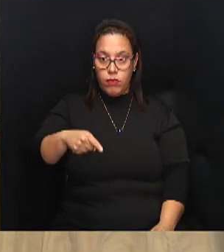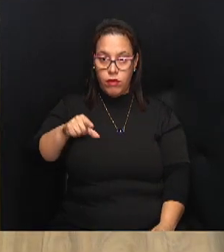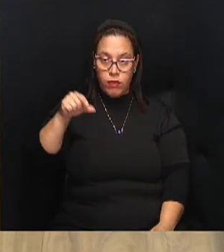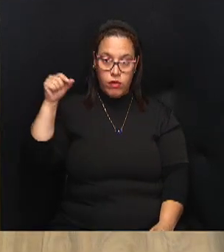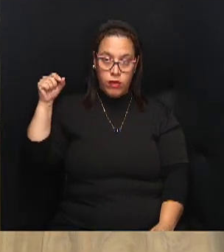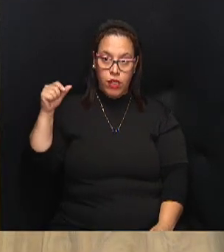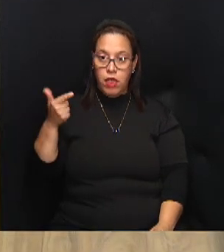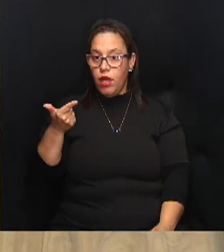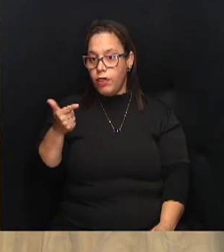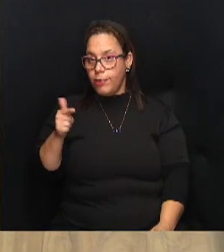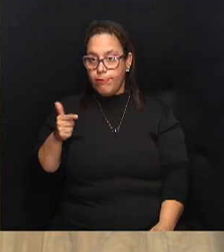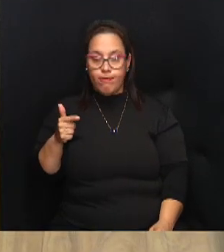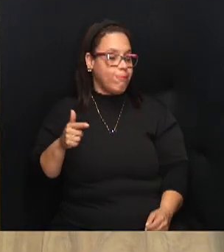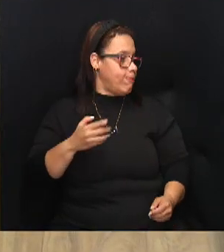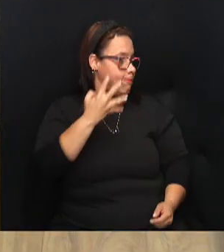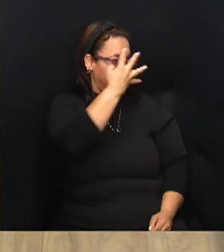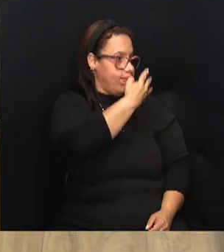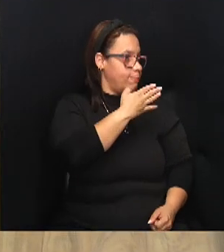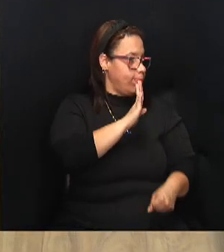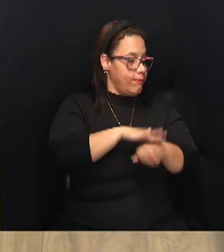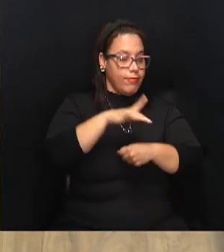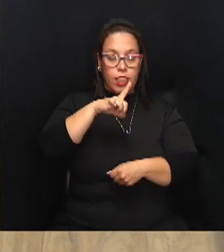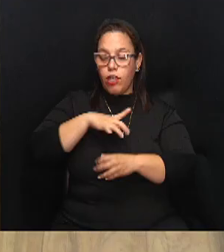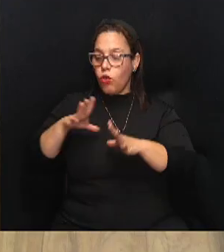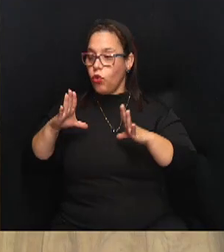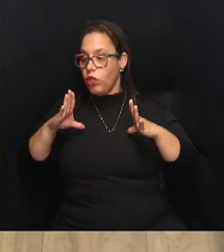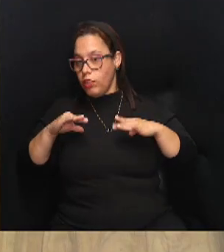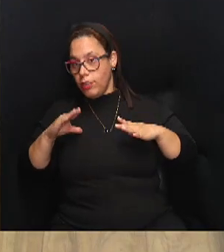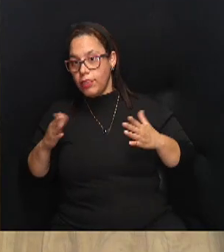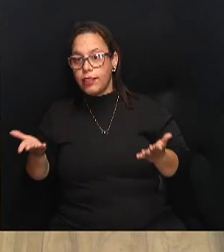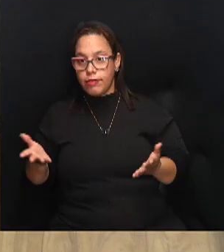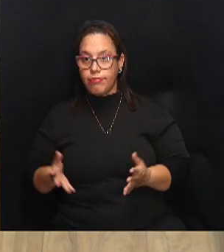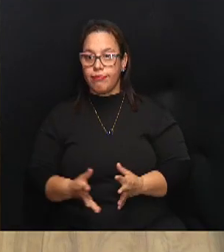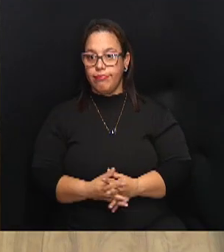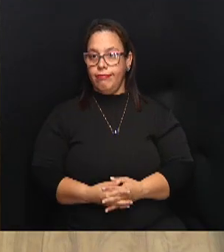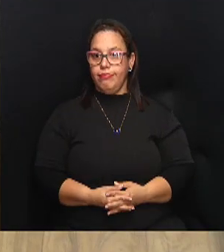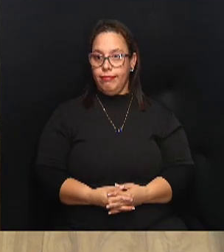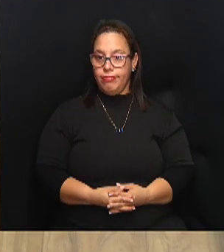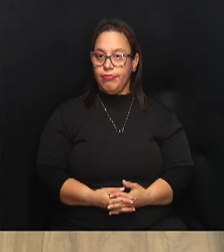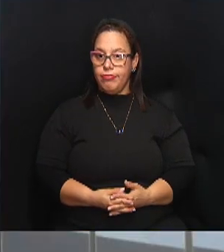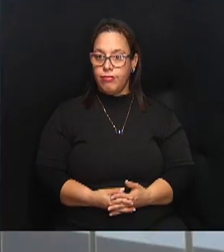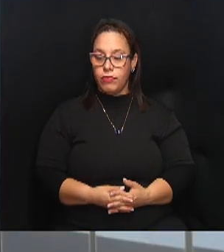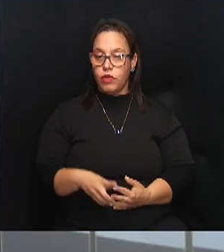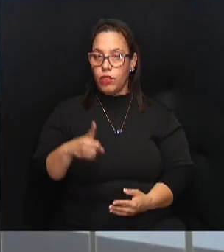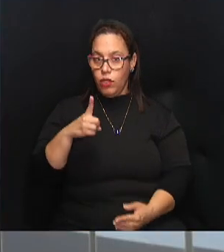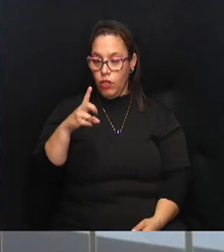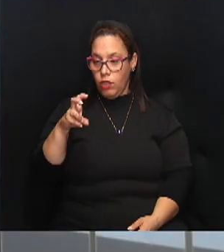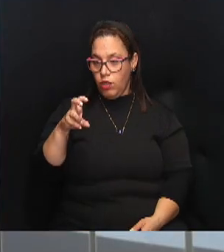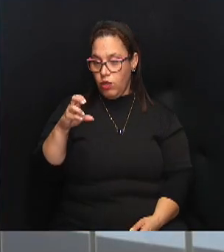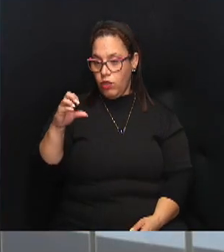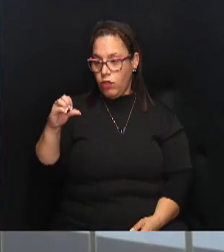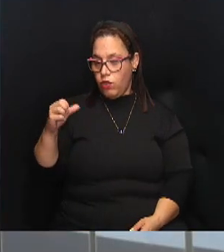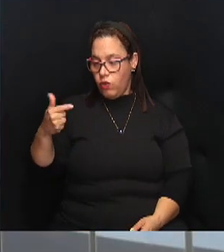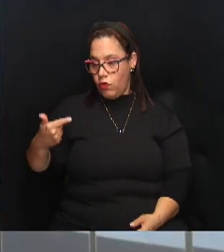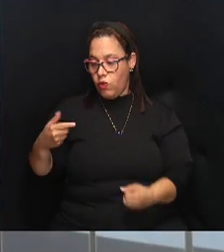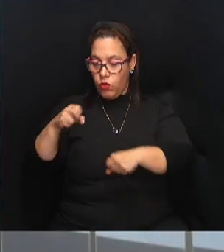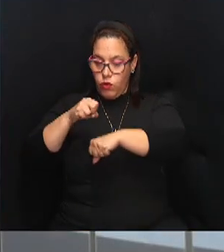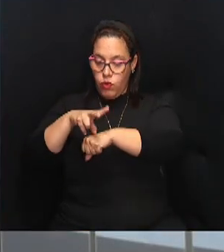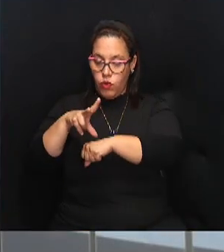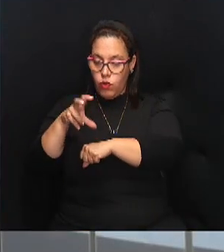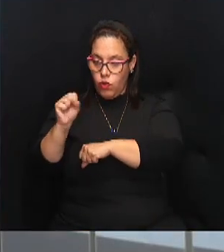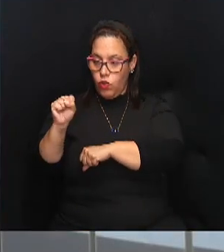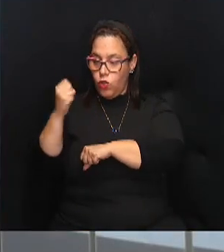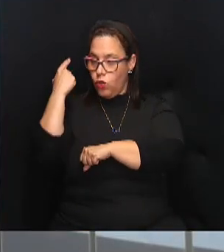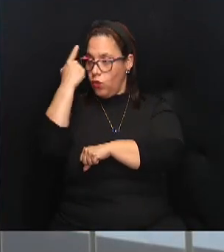esse deslocamento, já 4 horas a mais que ele vai ter de descanso. Né? Então seria 1.592 vagas de 8